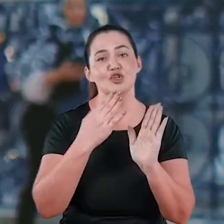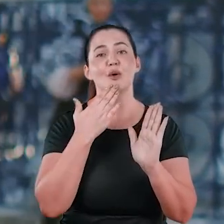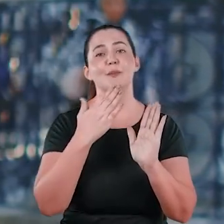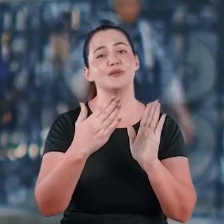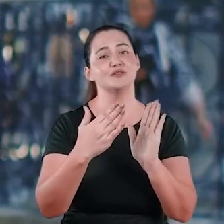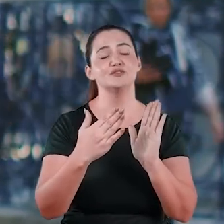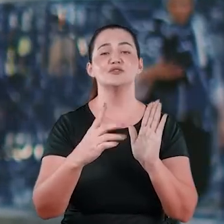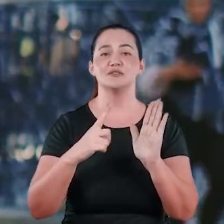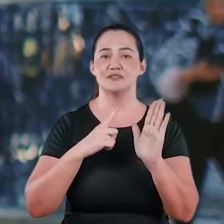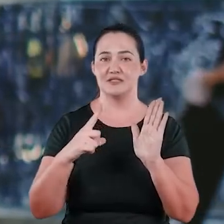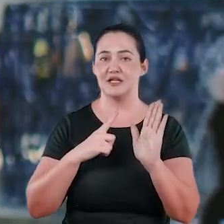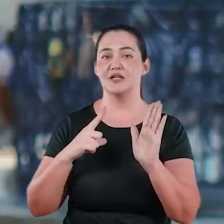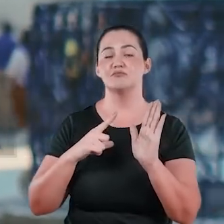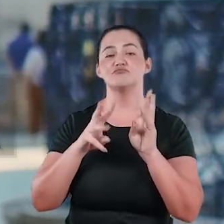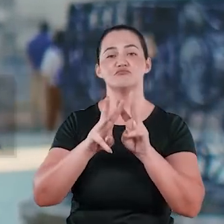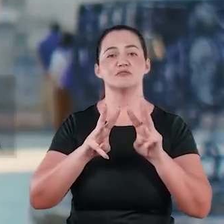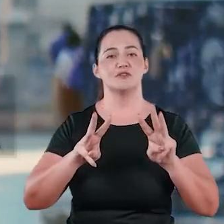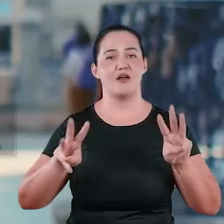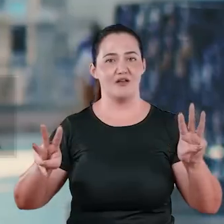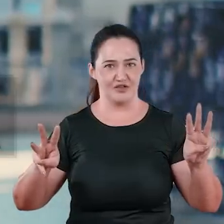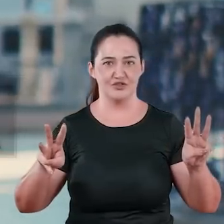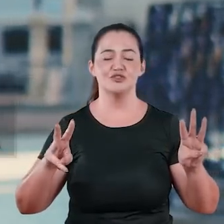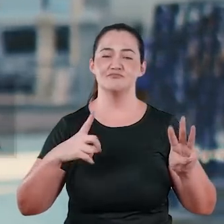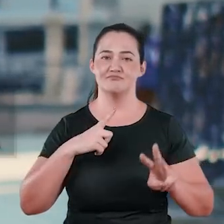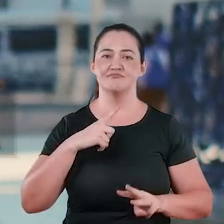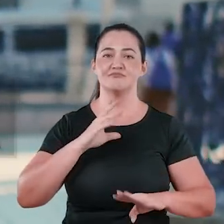do site. Você vai entrar lá no